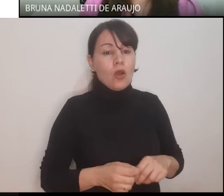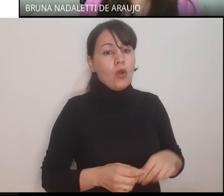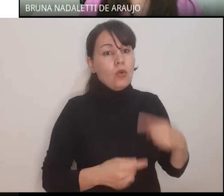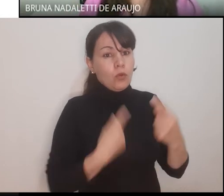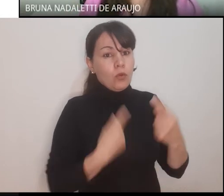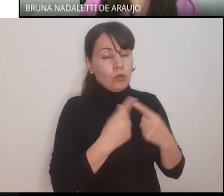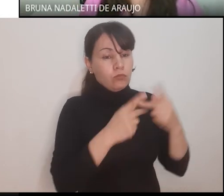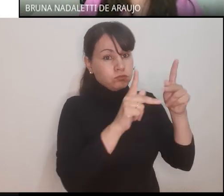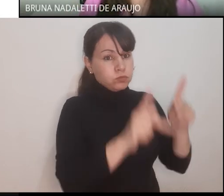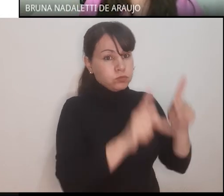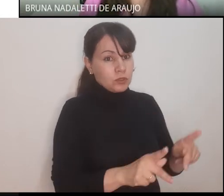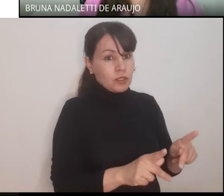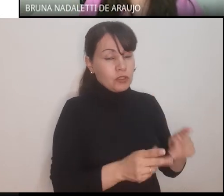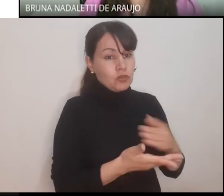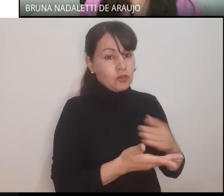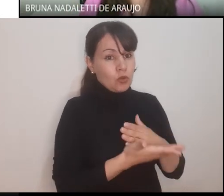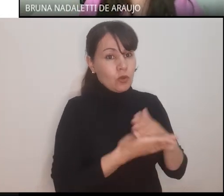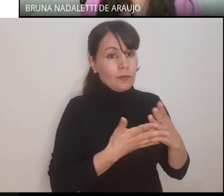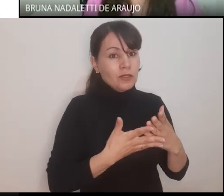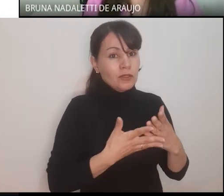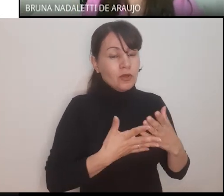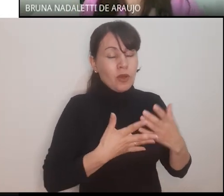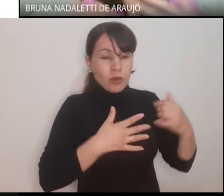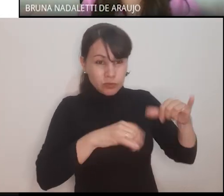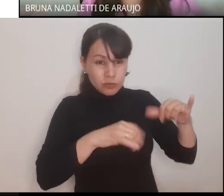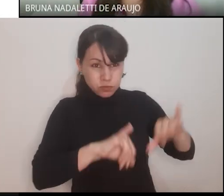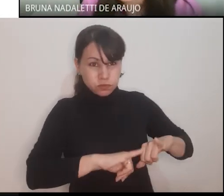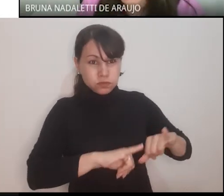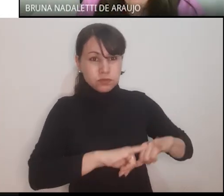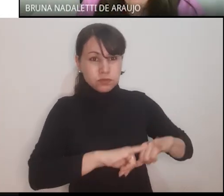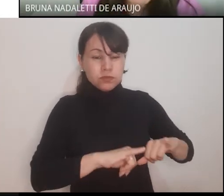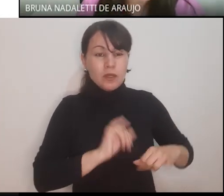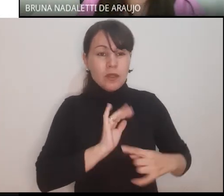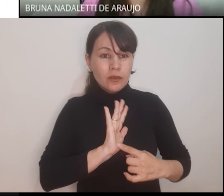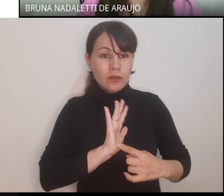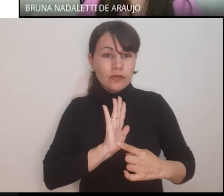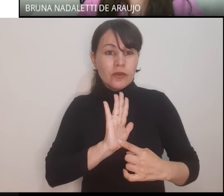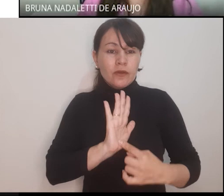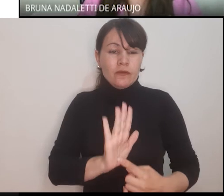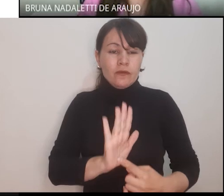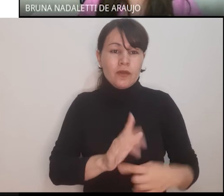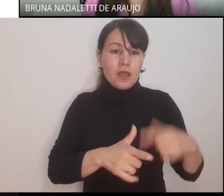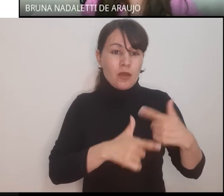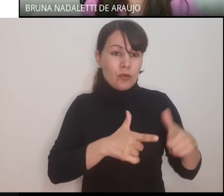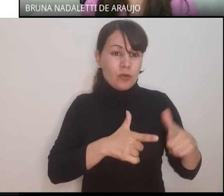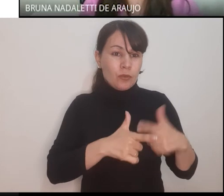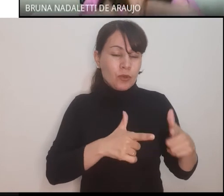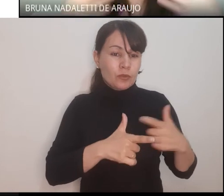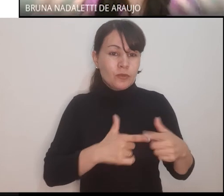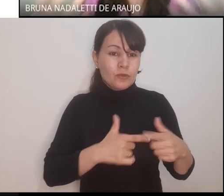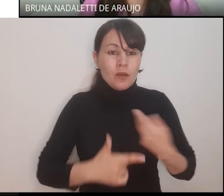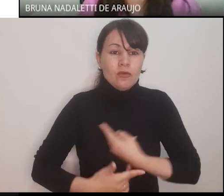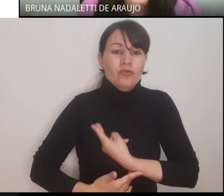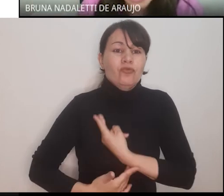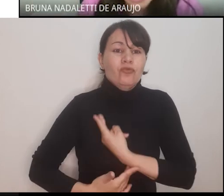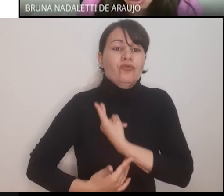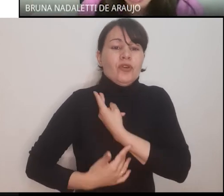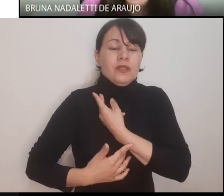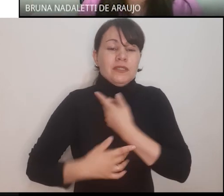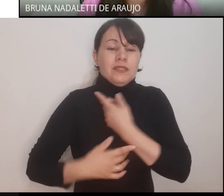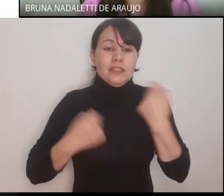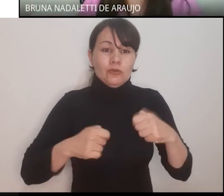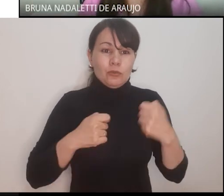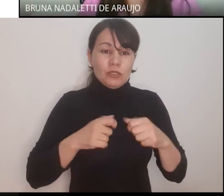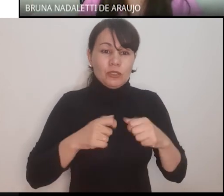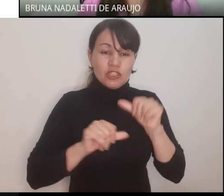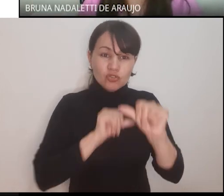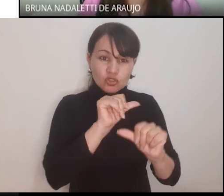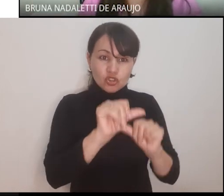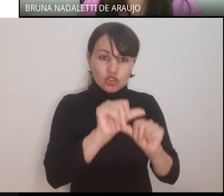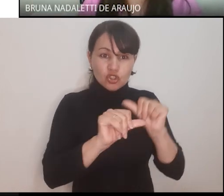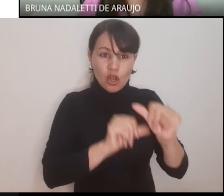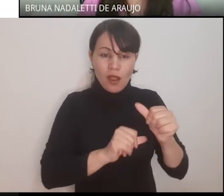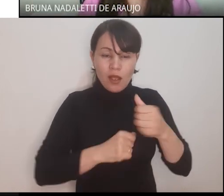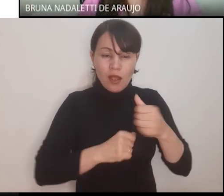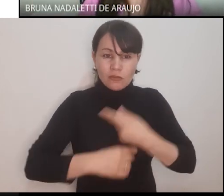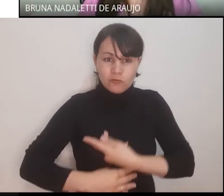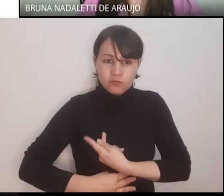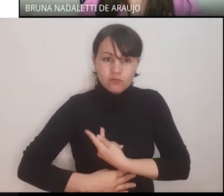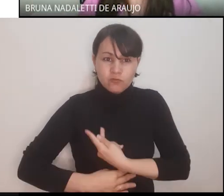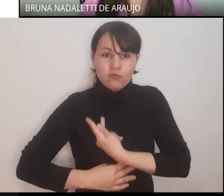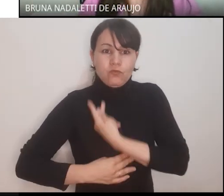agudizar e apresentar algum problema na sua fístula, sendo necessária a colocação de um